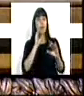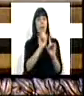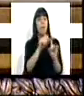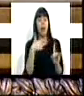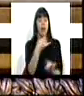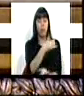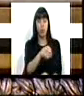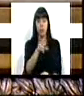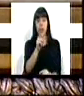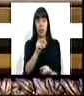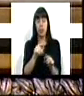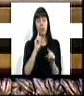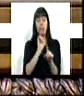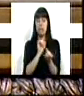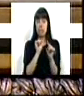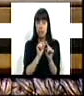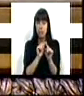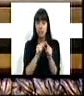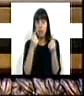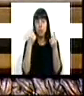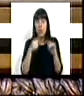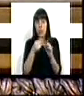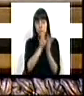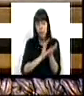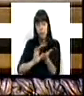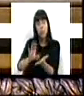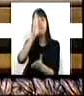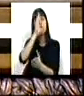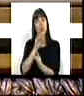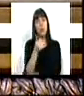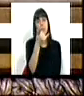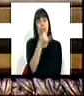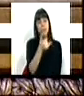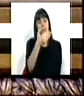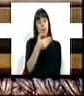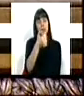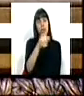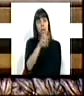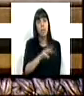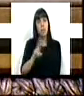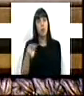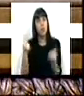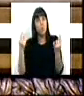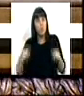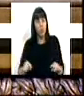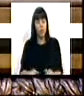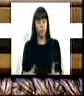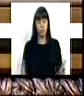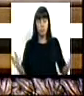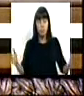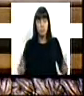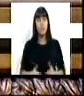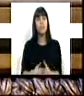em 2013 e dos quais só regressaram aos cofres do Estado 275 milhões de euros.